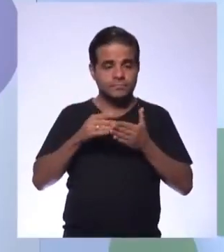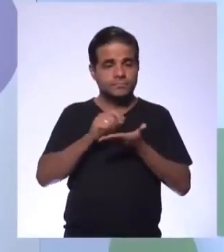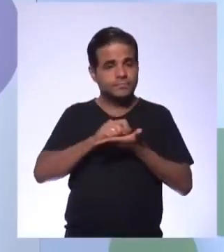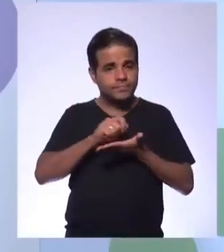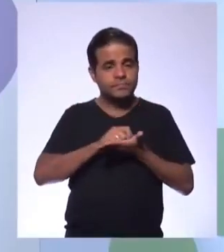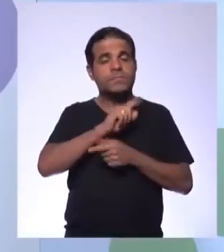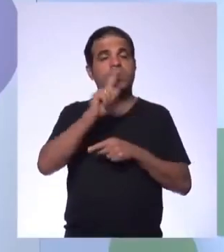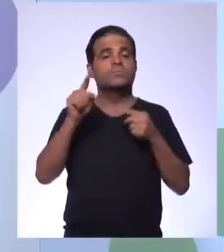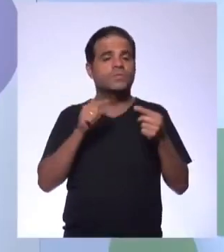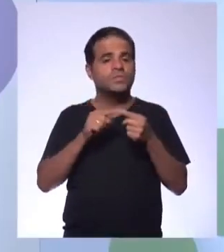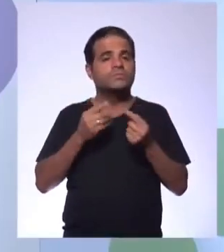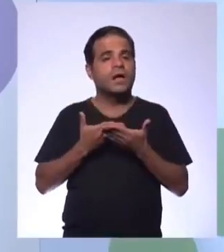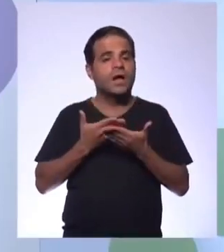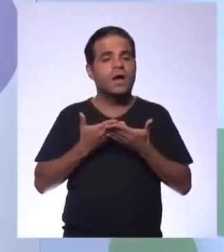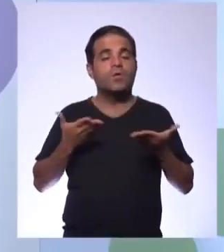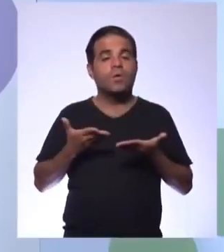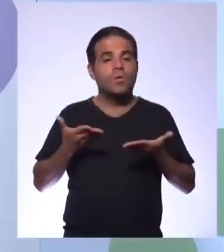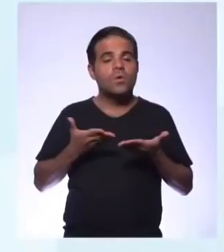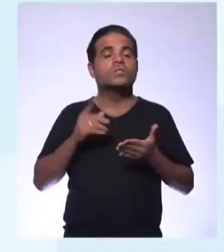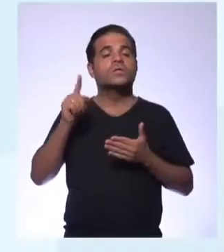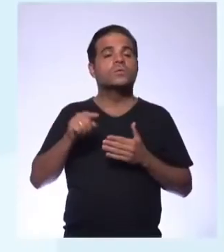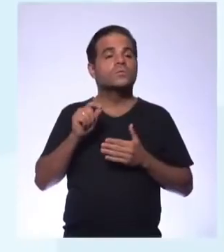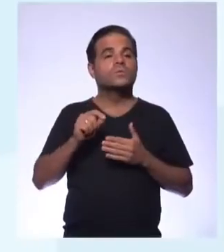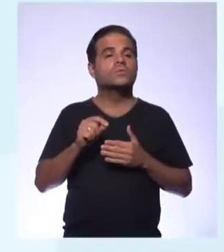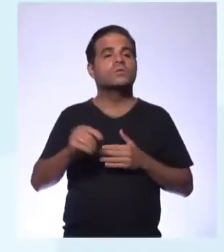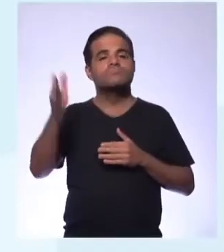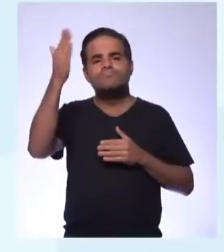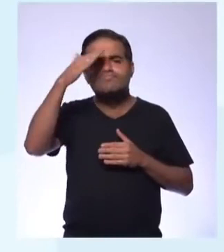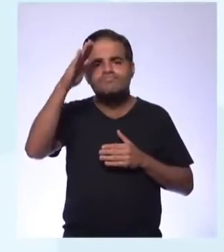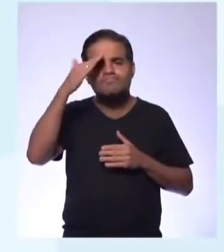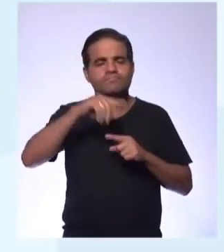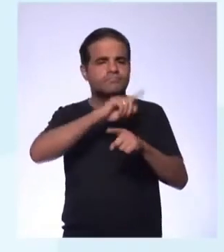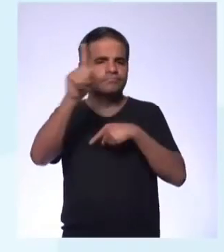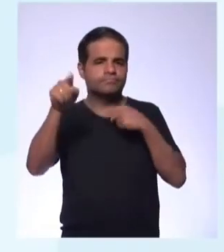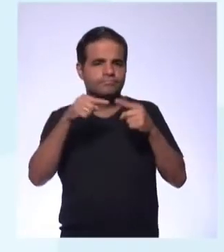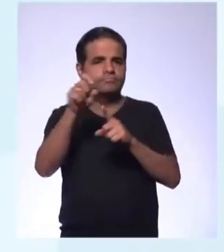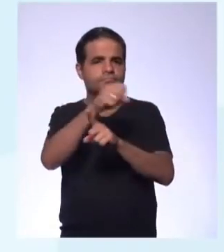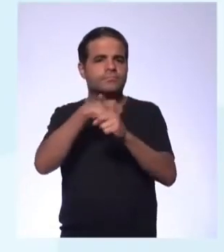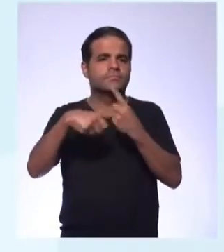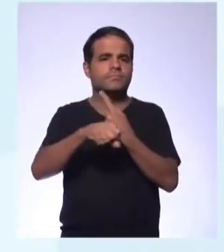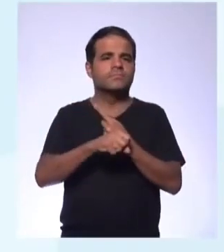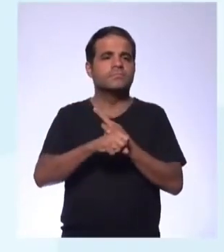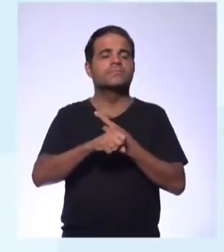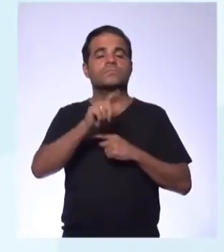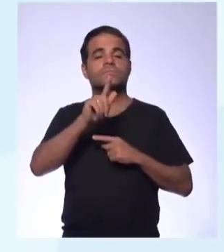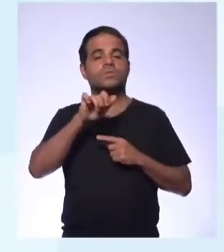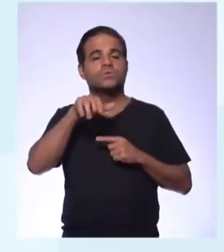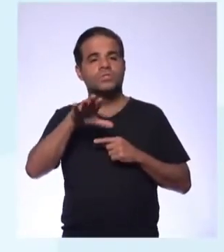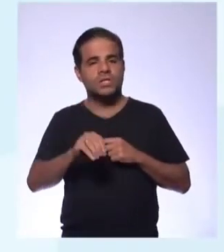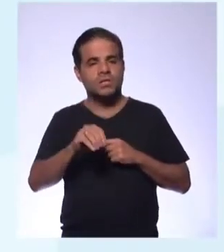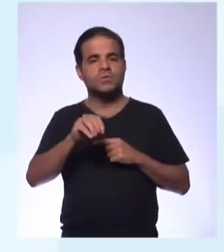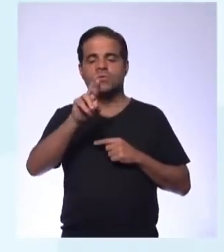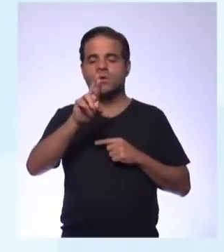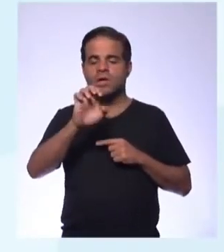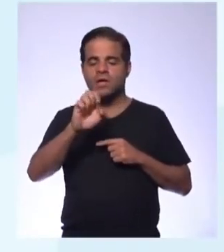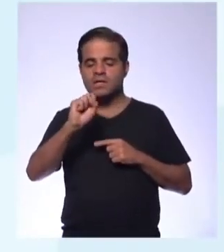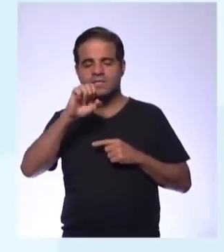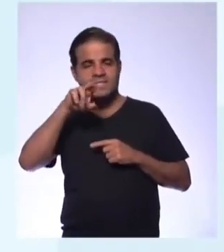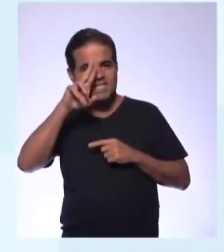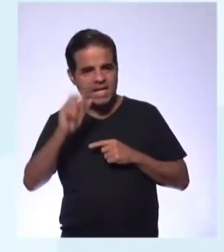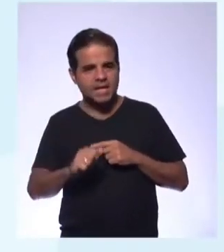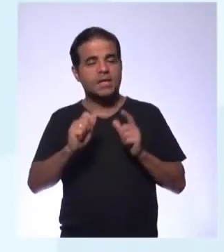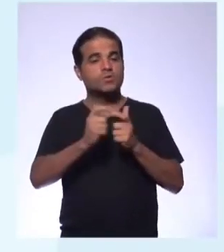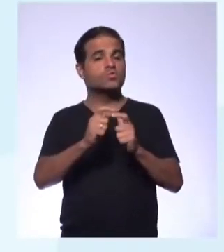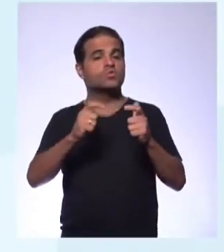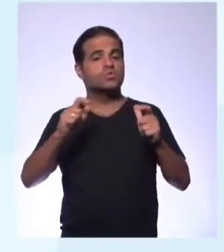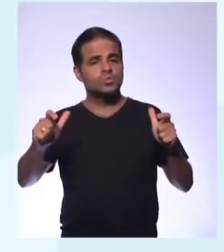aí o objetivo da aula de hoje. Compreender a função social do gênero resenha, assim como a sua estrutura